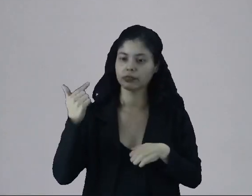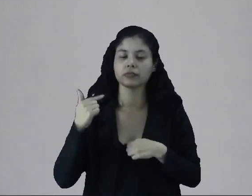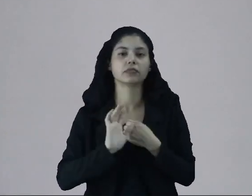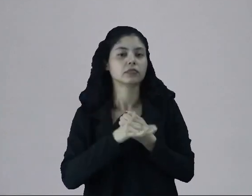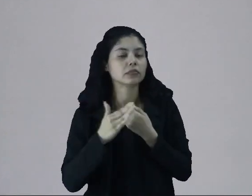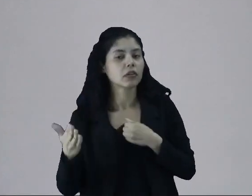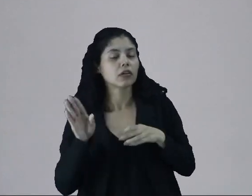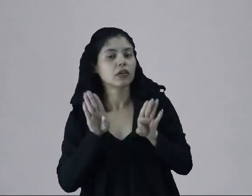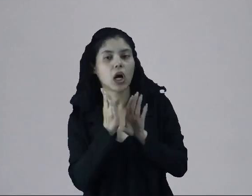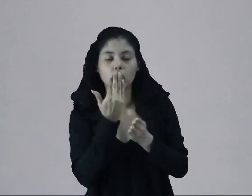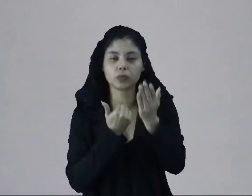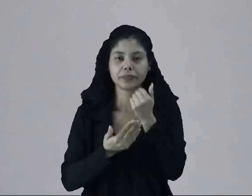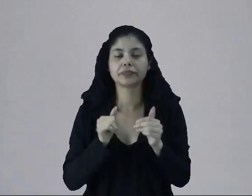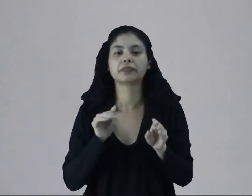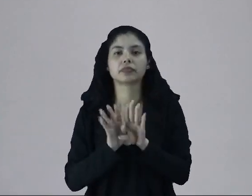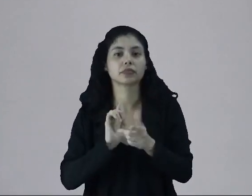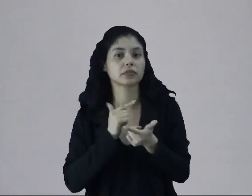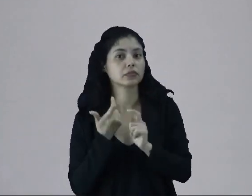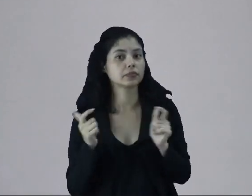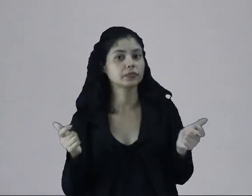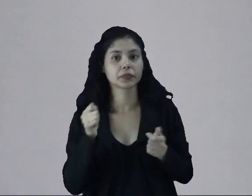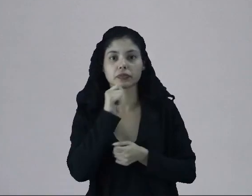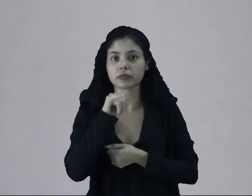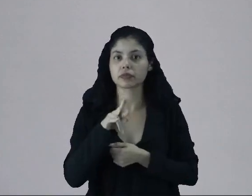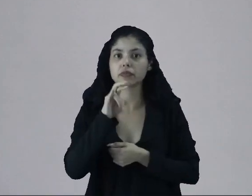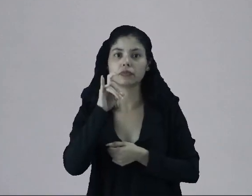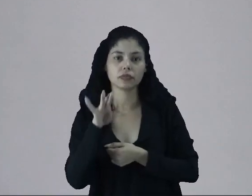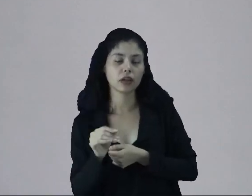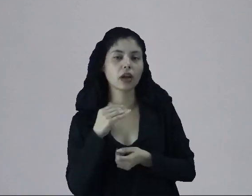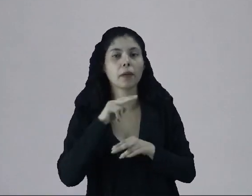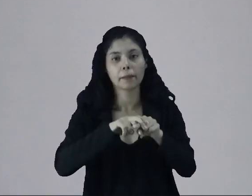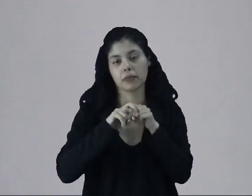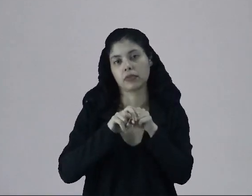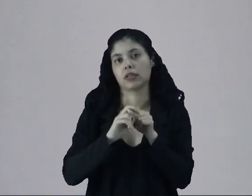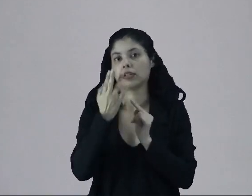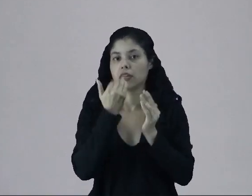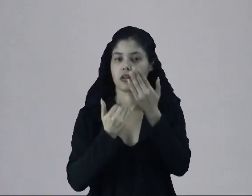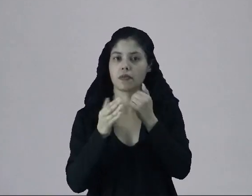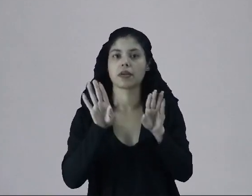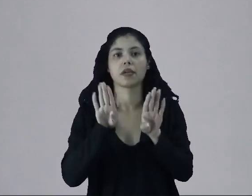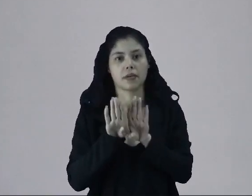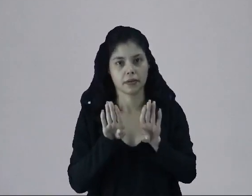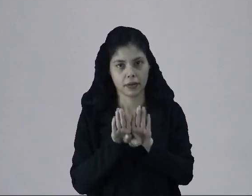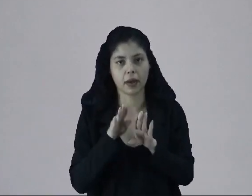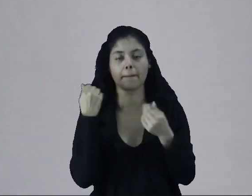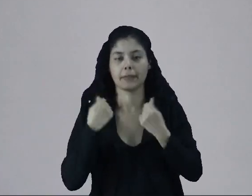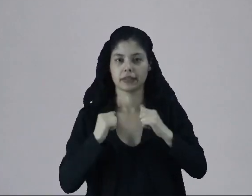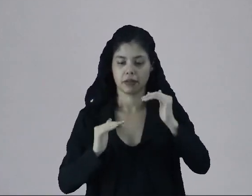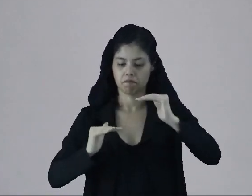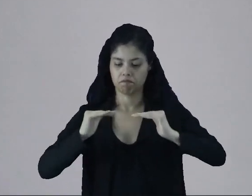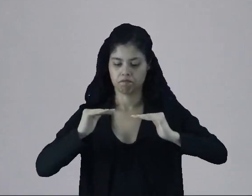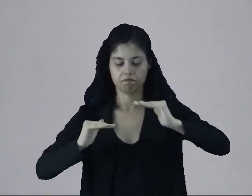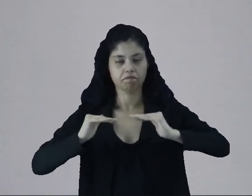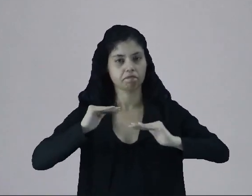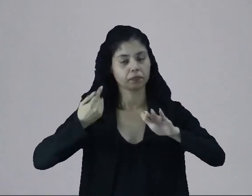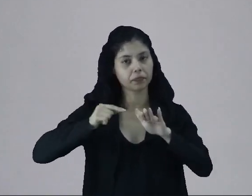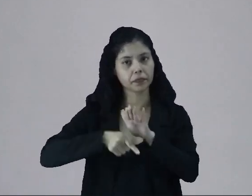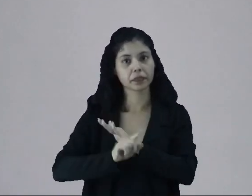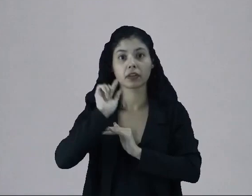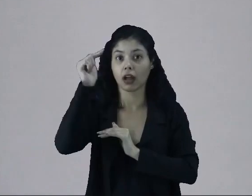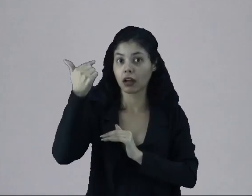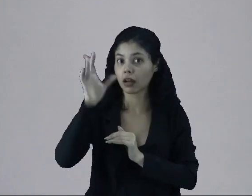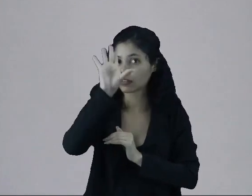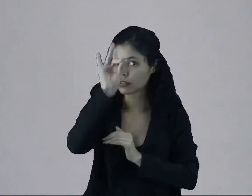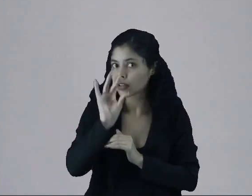quando você se alimenta, você aumenta a sua insulina. Por isso que a alimentação ela deve ser balanceada, equilibrada, dentro daquilo que